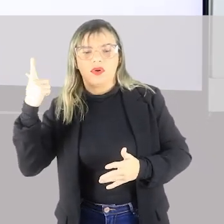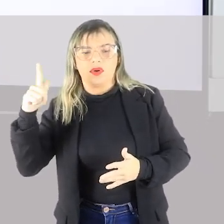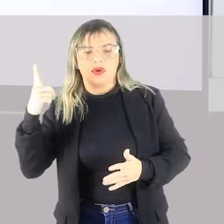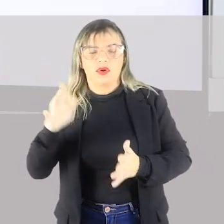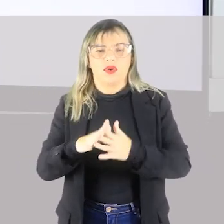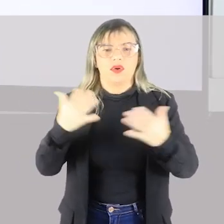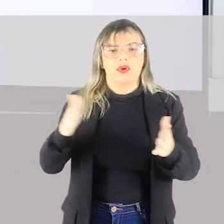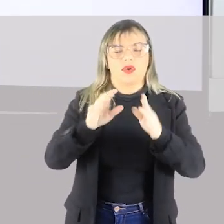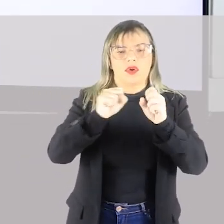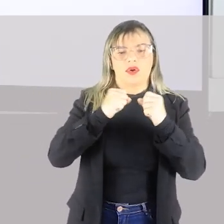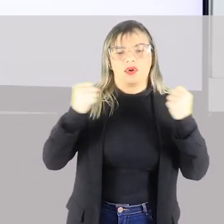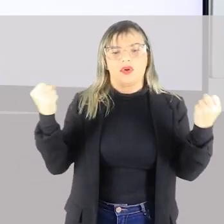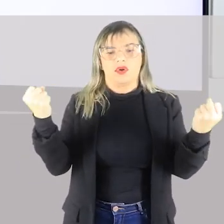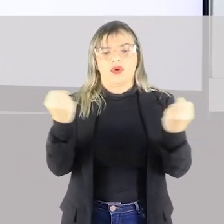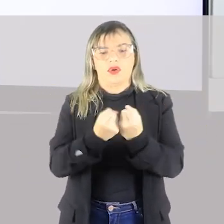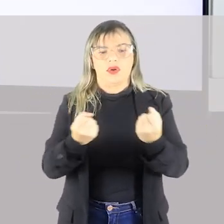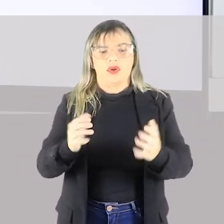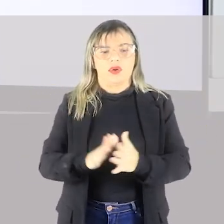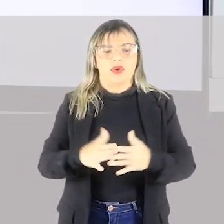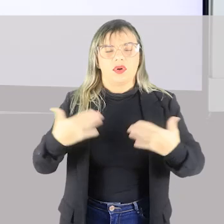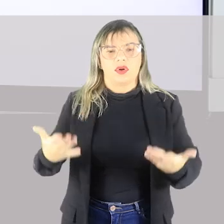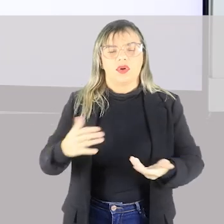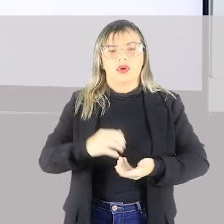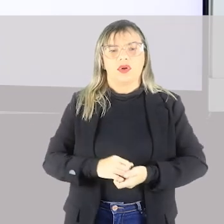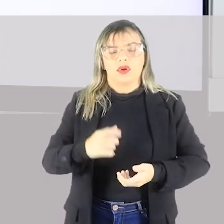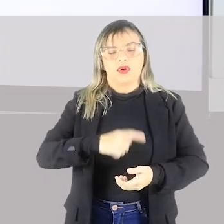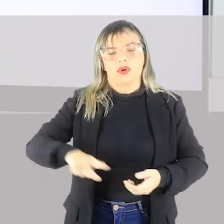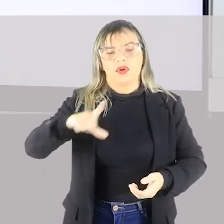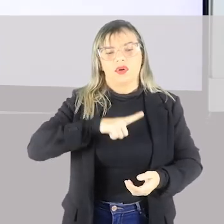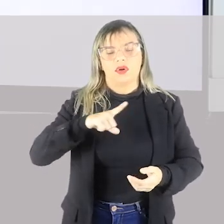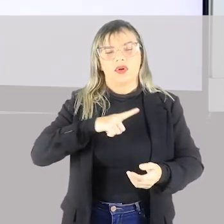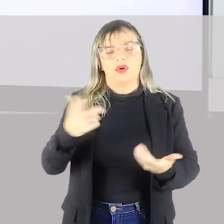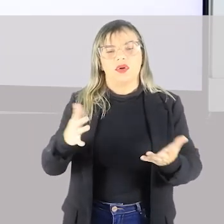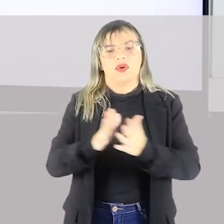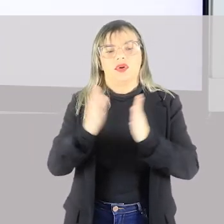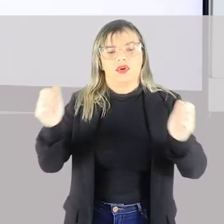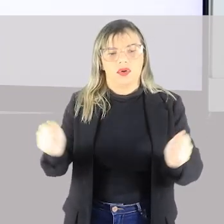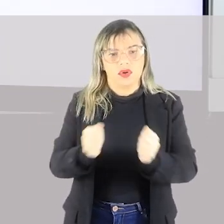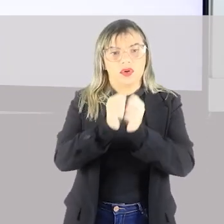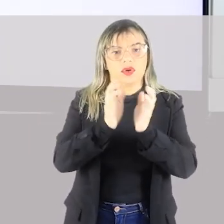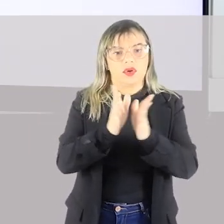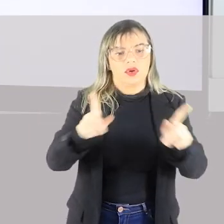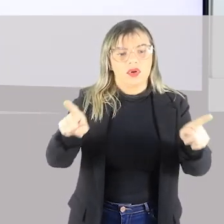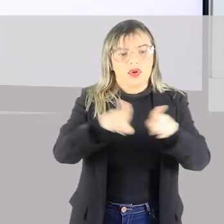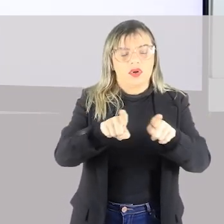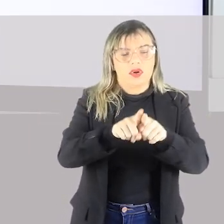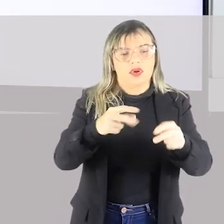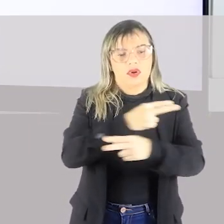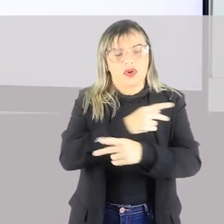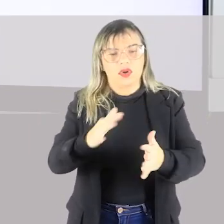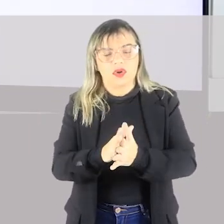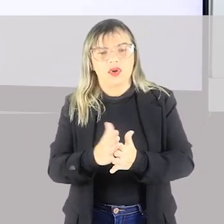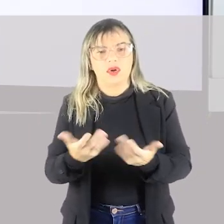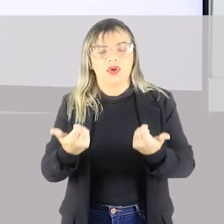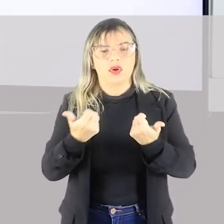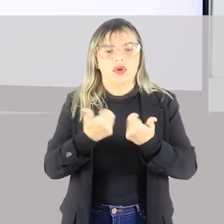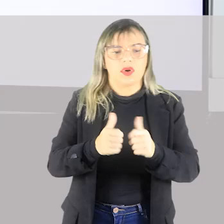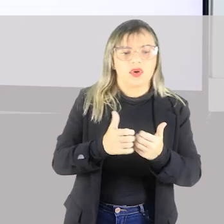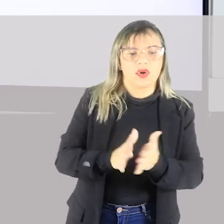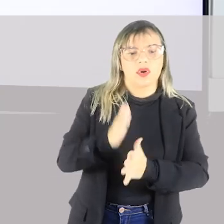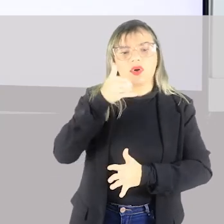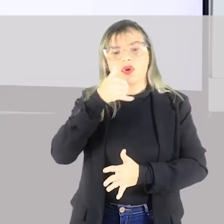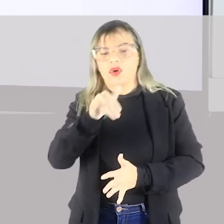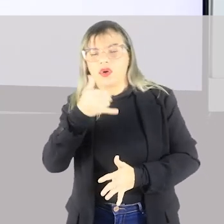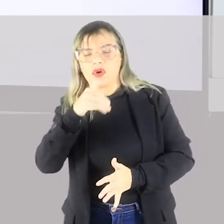geográfico, social, e isso tem que vir acompanhado também de uma política de transporte, de